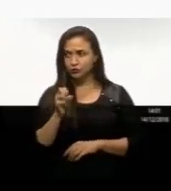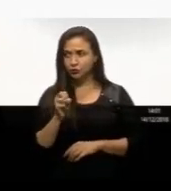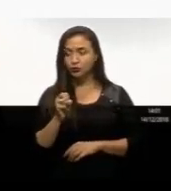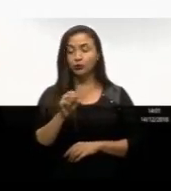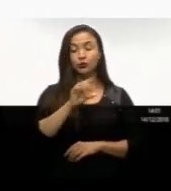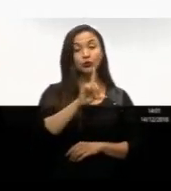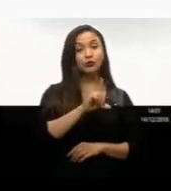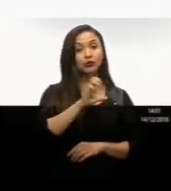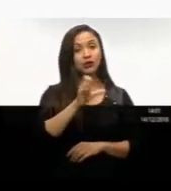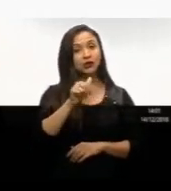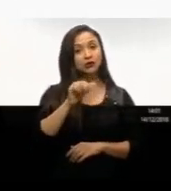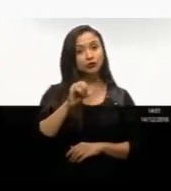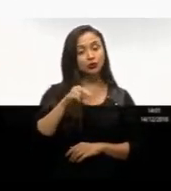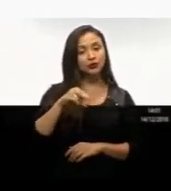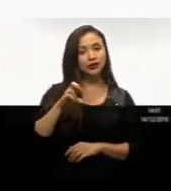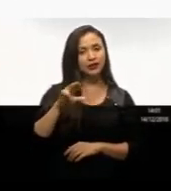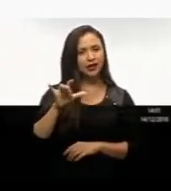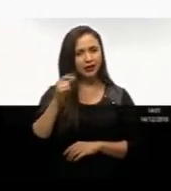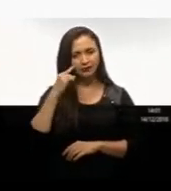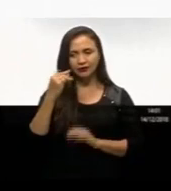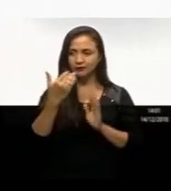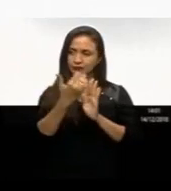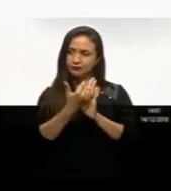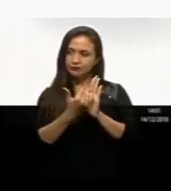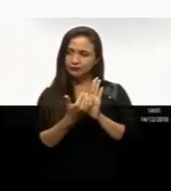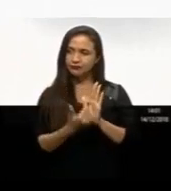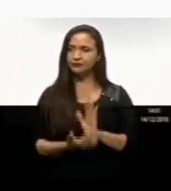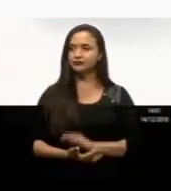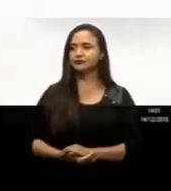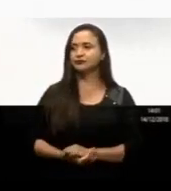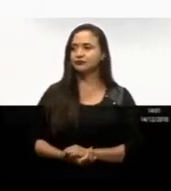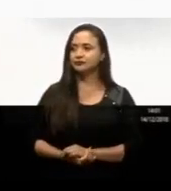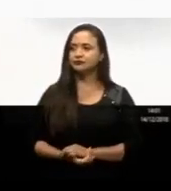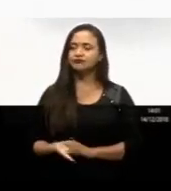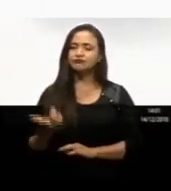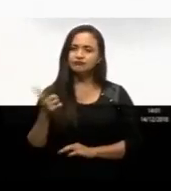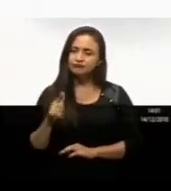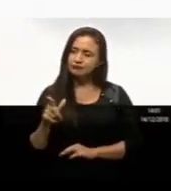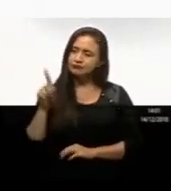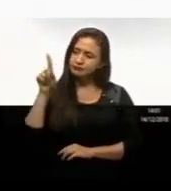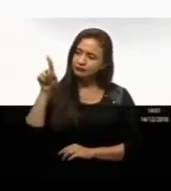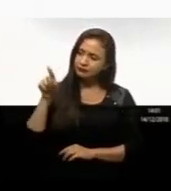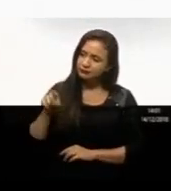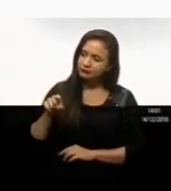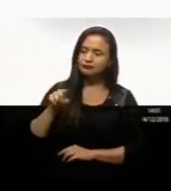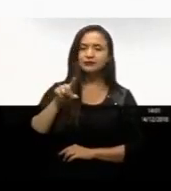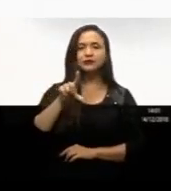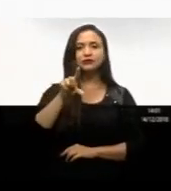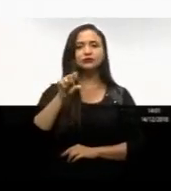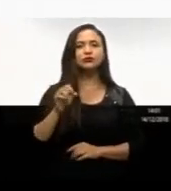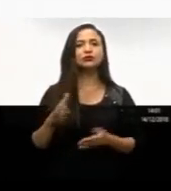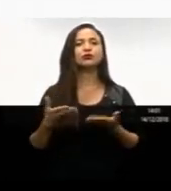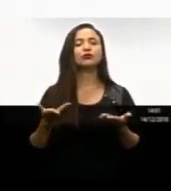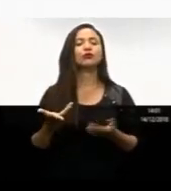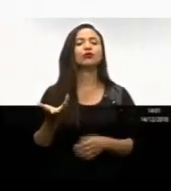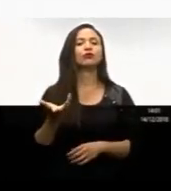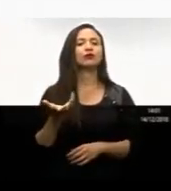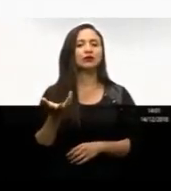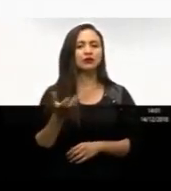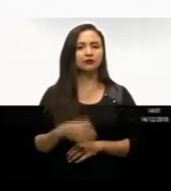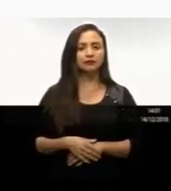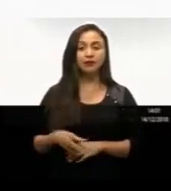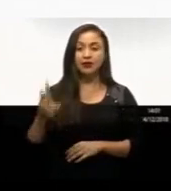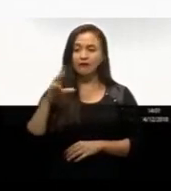desonerada, 10 de 2018 não desonerada, certo? Então a gente escolhe qual que a gente quer baixar. Você vai vir